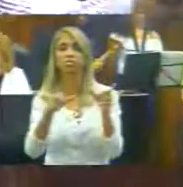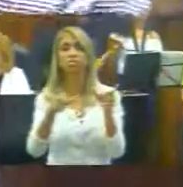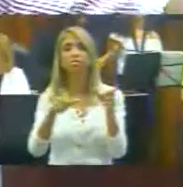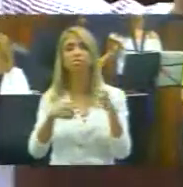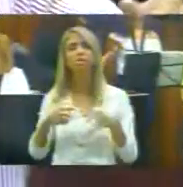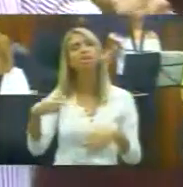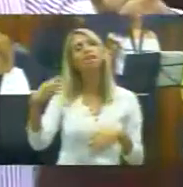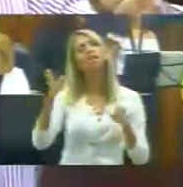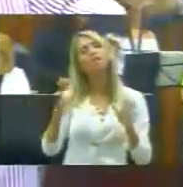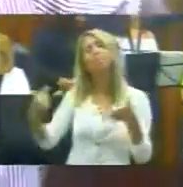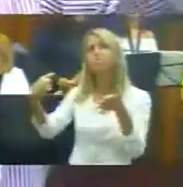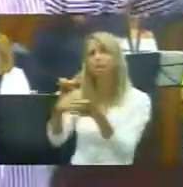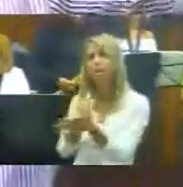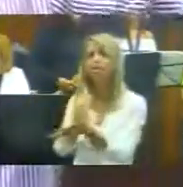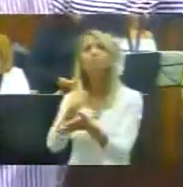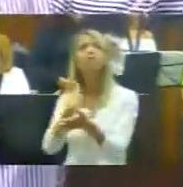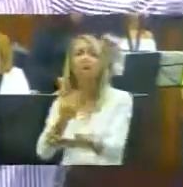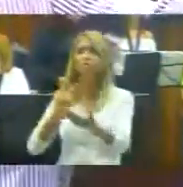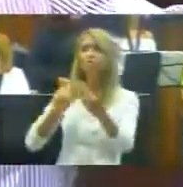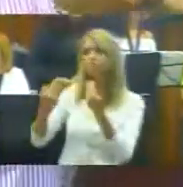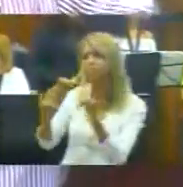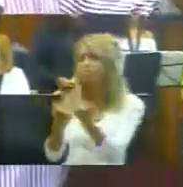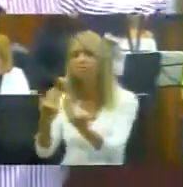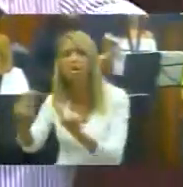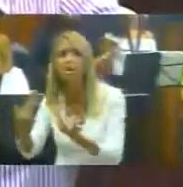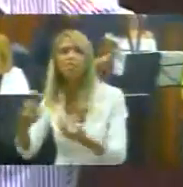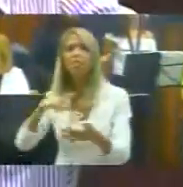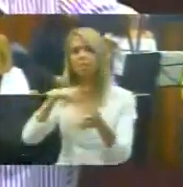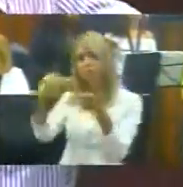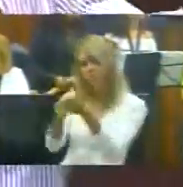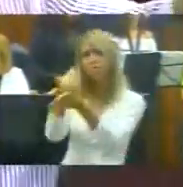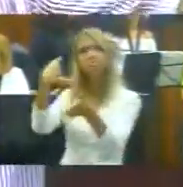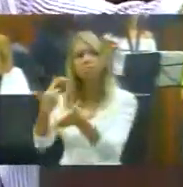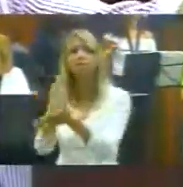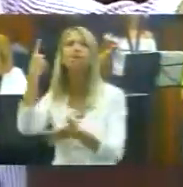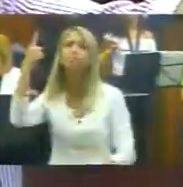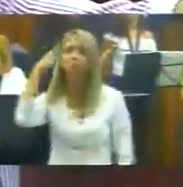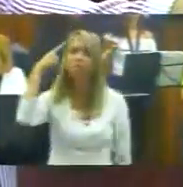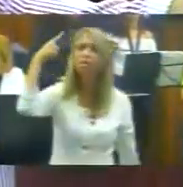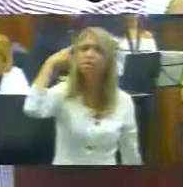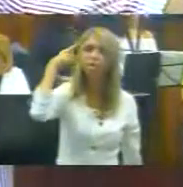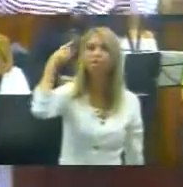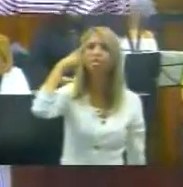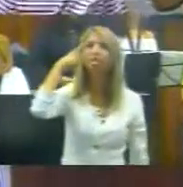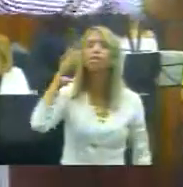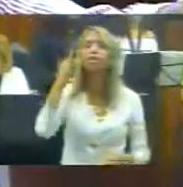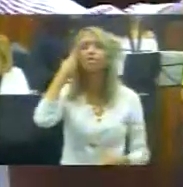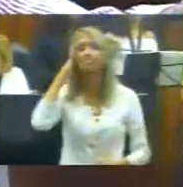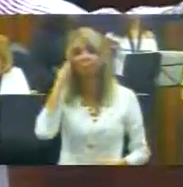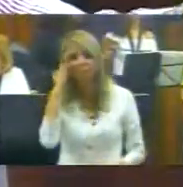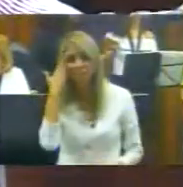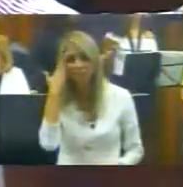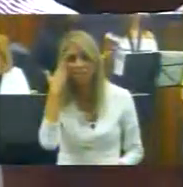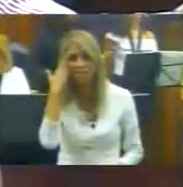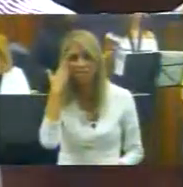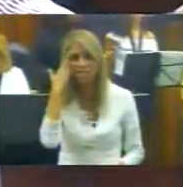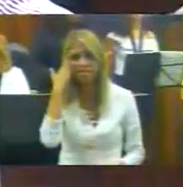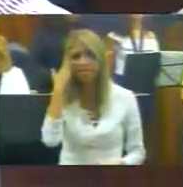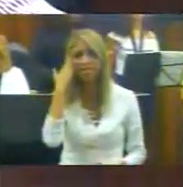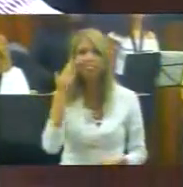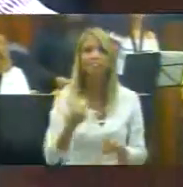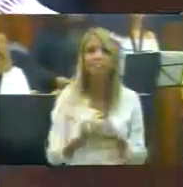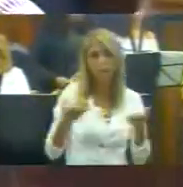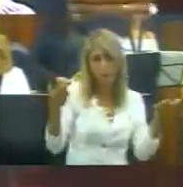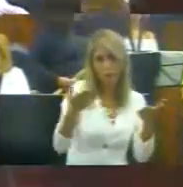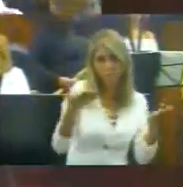eles perguntaram, interagiram, questionaram e sabem que tem a porta aberta na Secretaria de